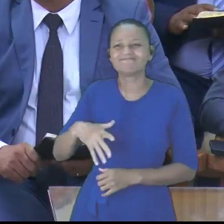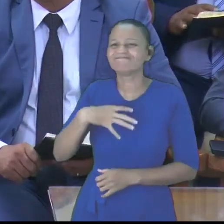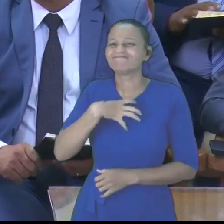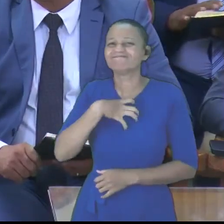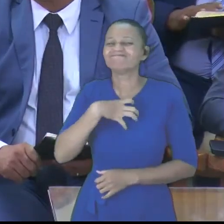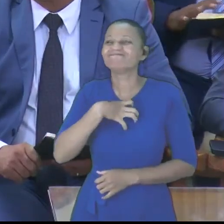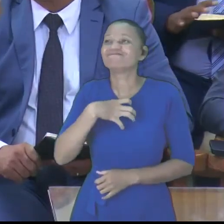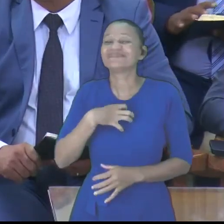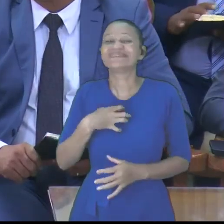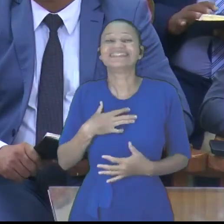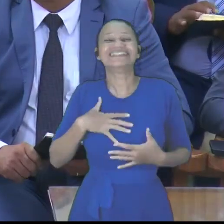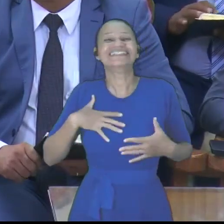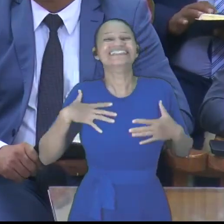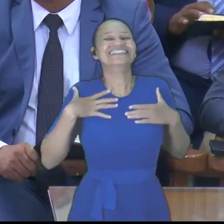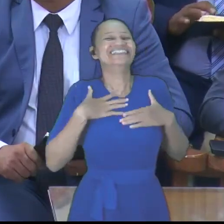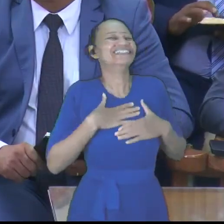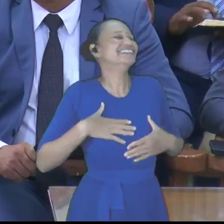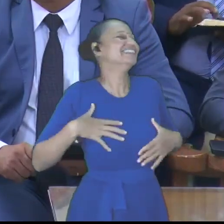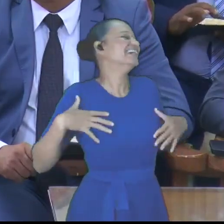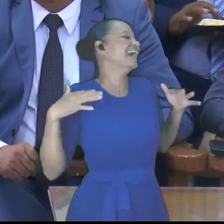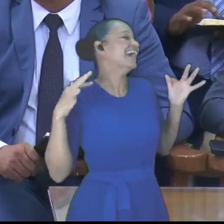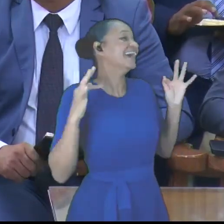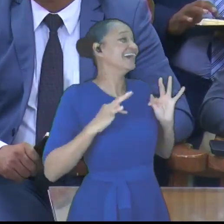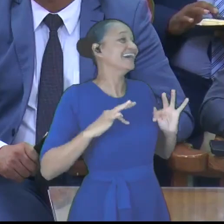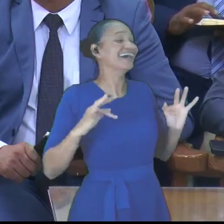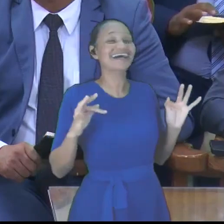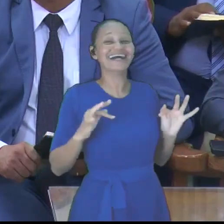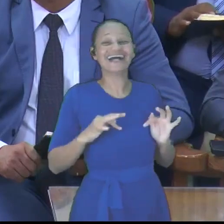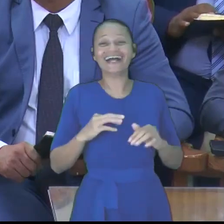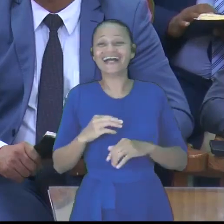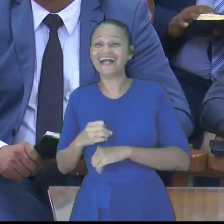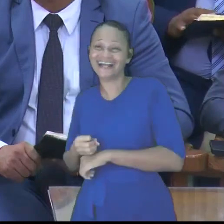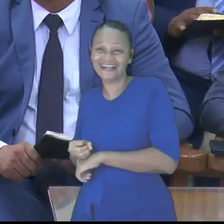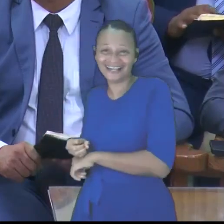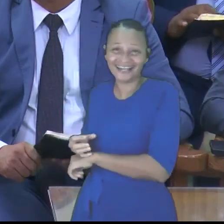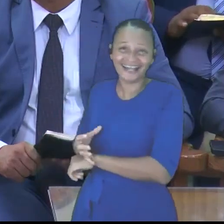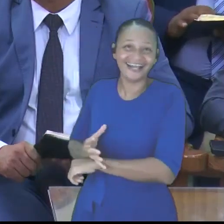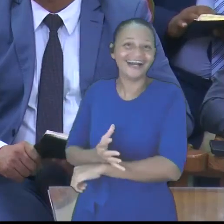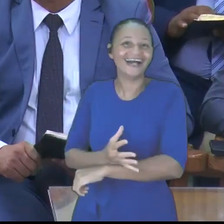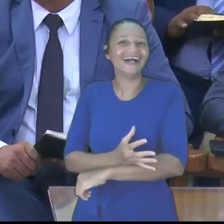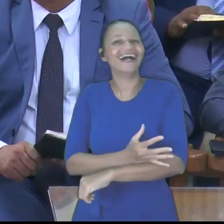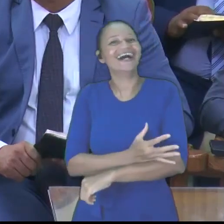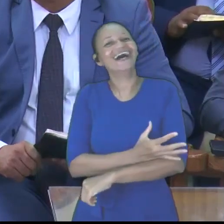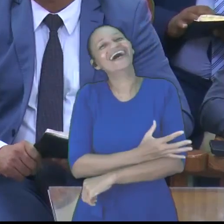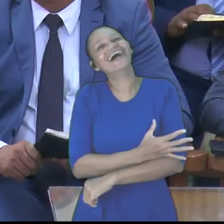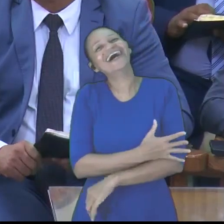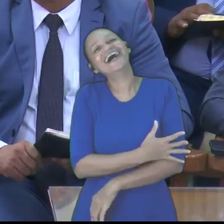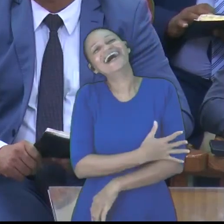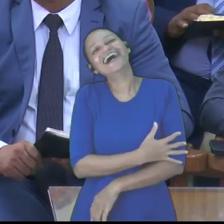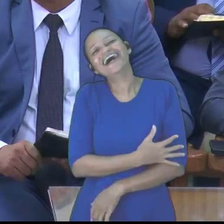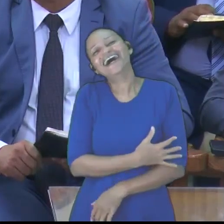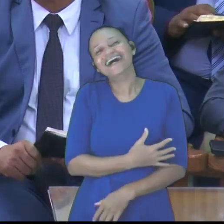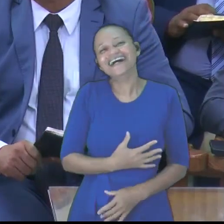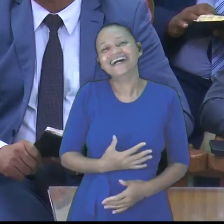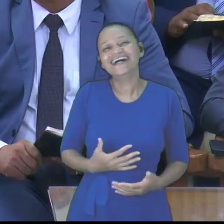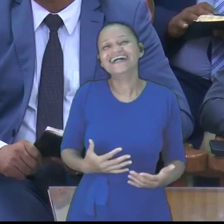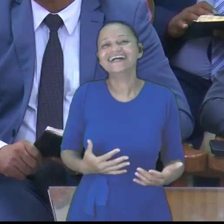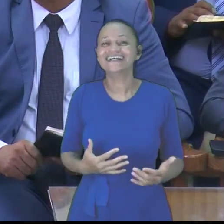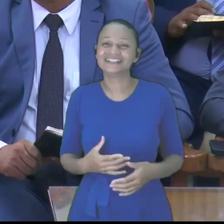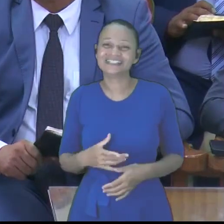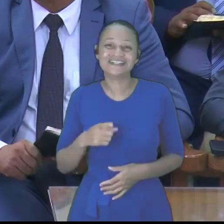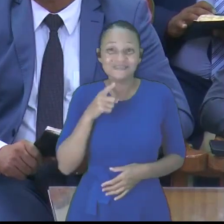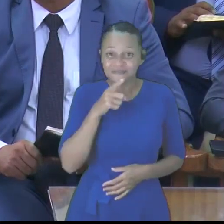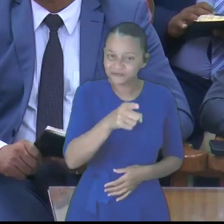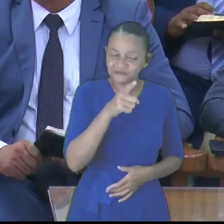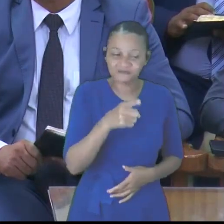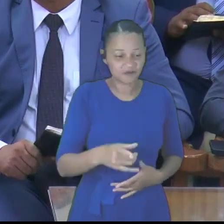sentir feliz, não é para eu me emocionar, né? E olhe, você vai